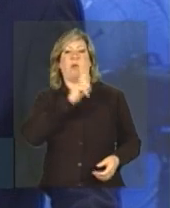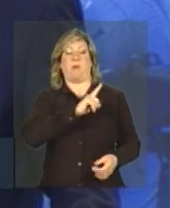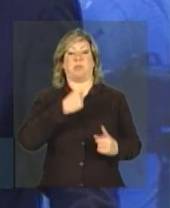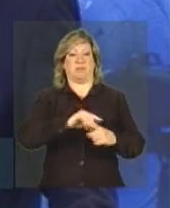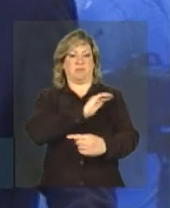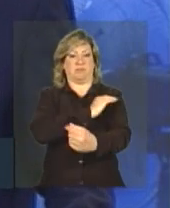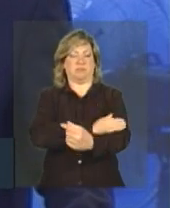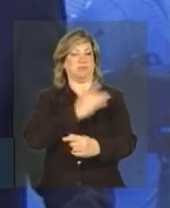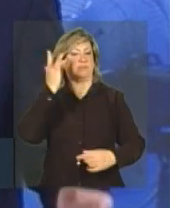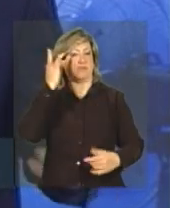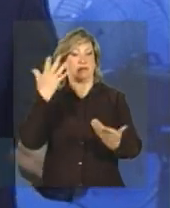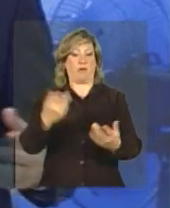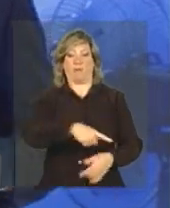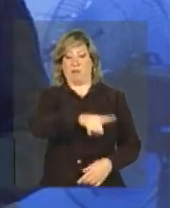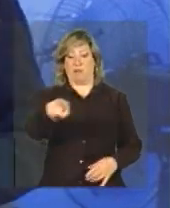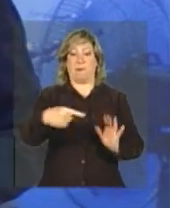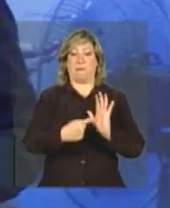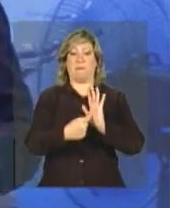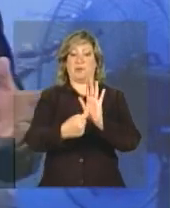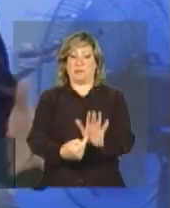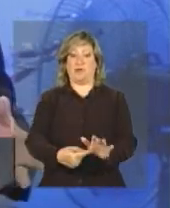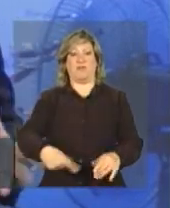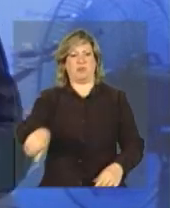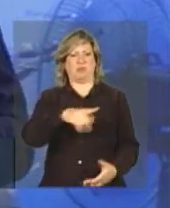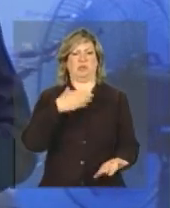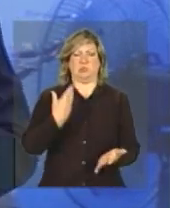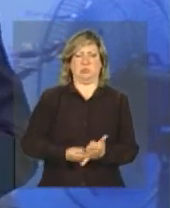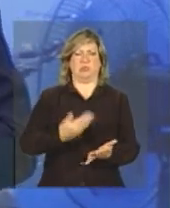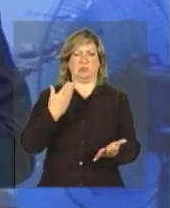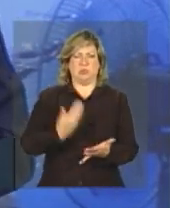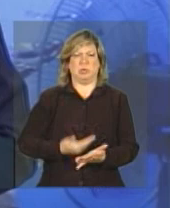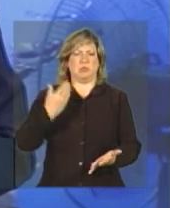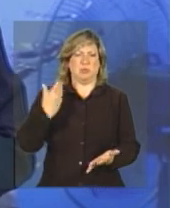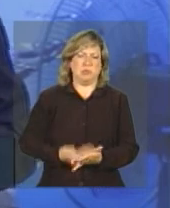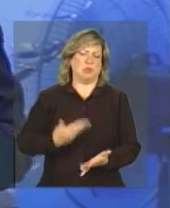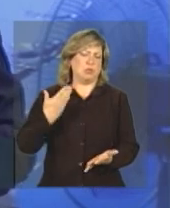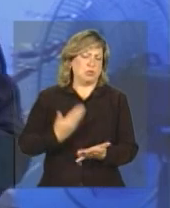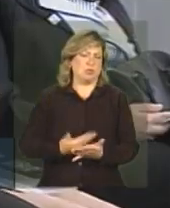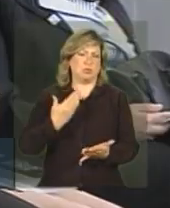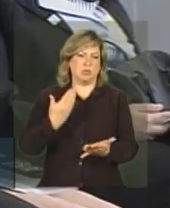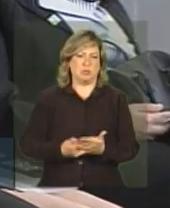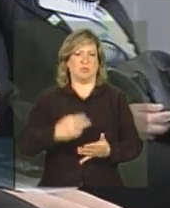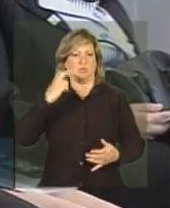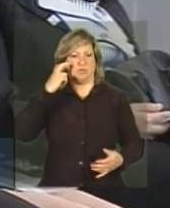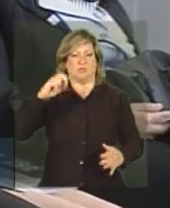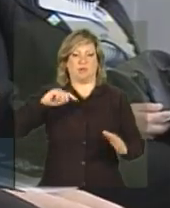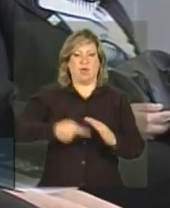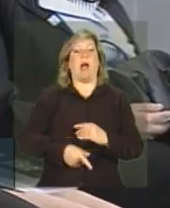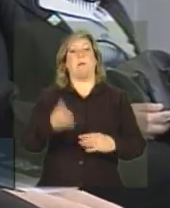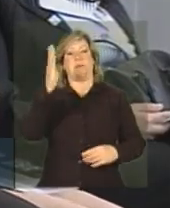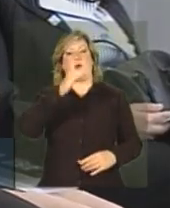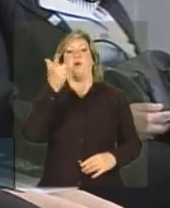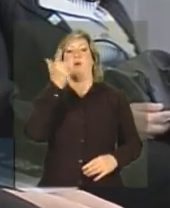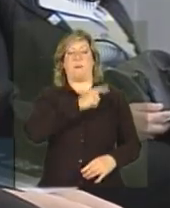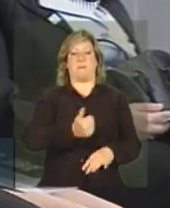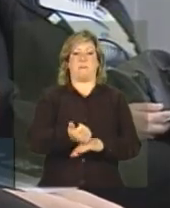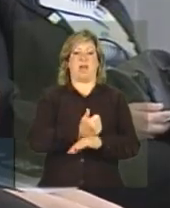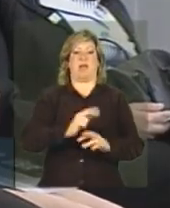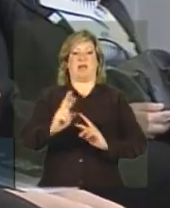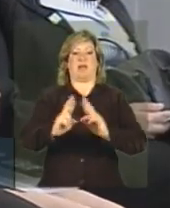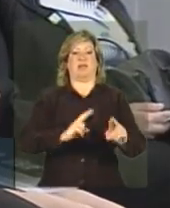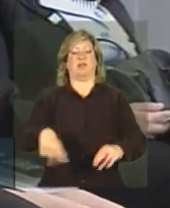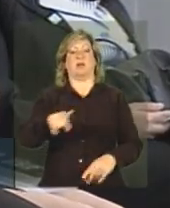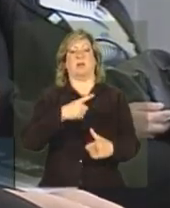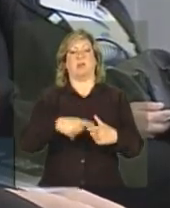competência. Portanto, vocês demonstraram que estudando, o Brasil vai encontrar melhores respostas para os seus